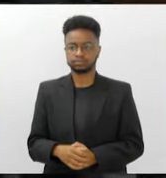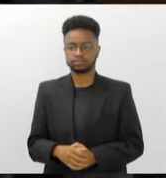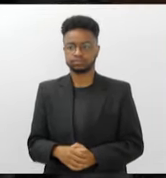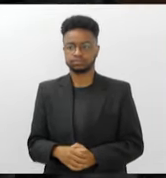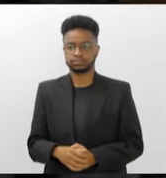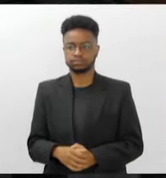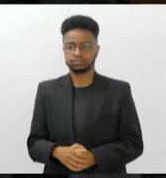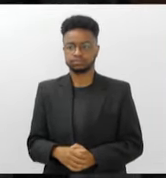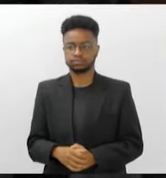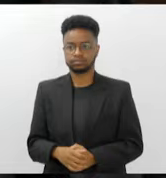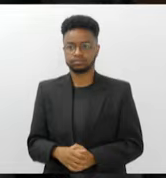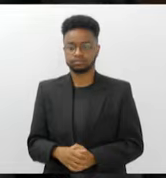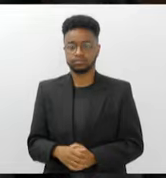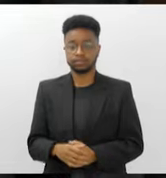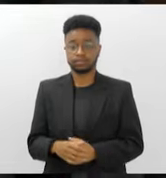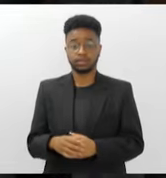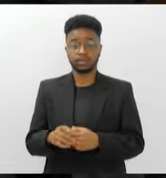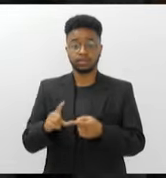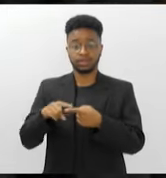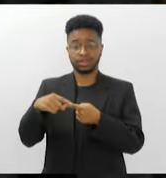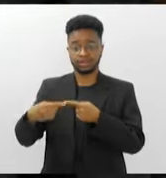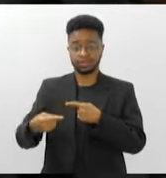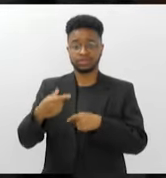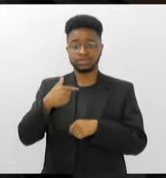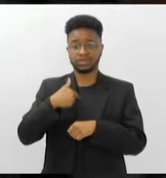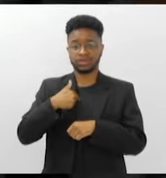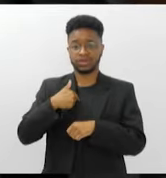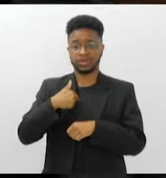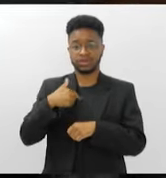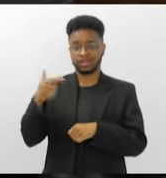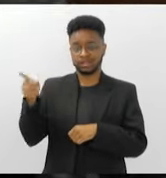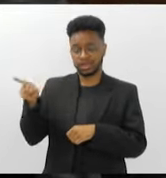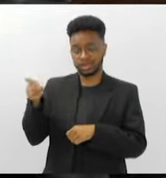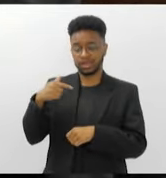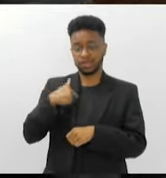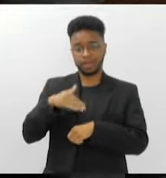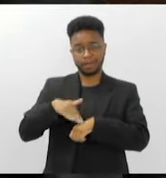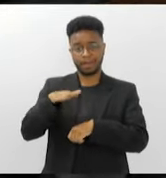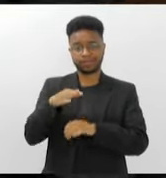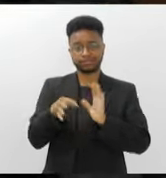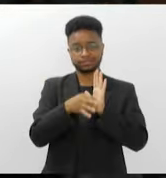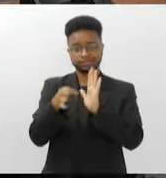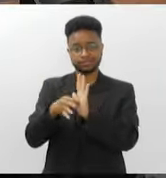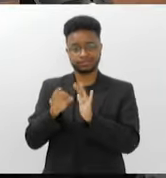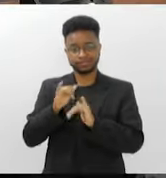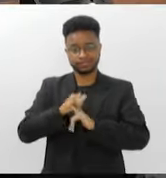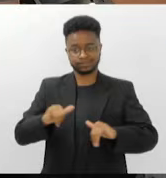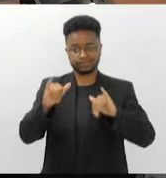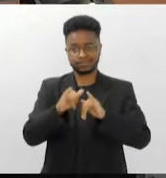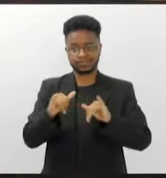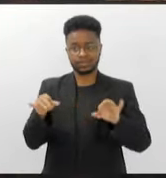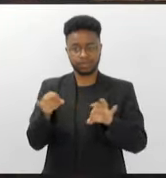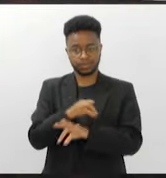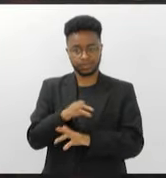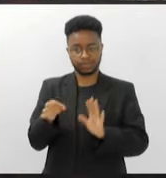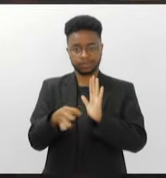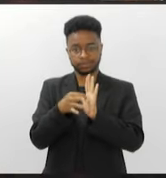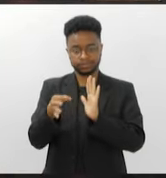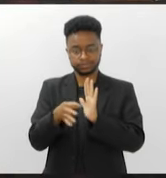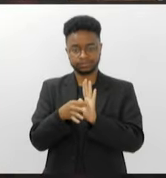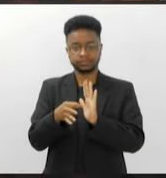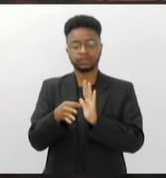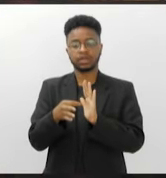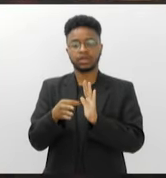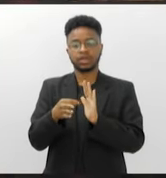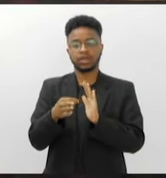Depois do Val, quem está mais dando parecer sou eu, hein? Favorável, senhor presidente. Muito obrigado. Com os pareceres emitidos em votação,